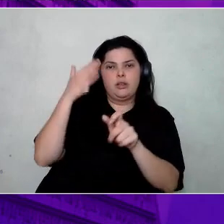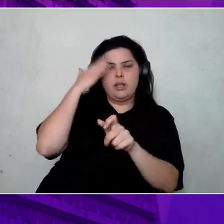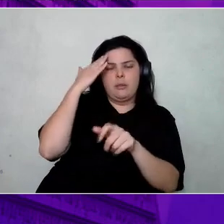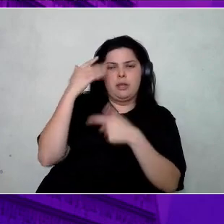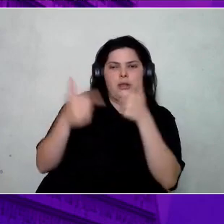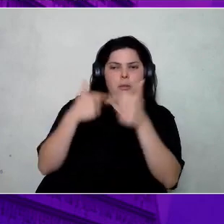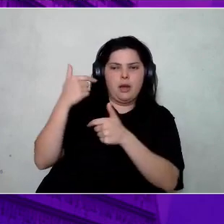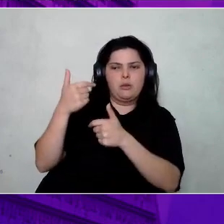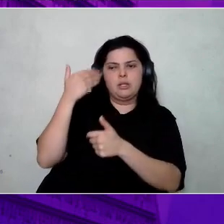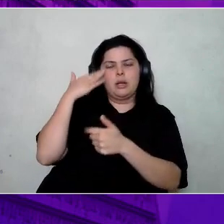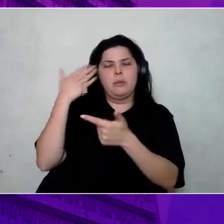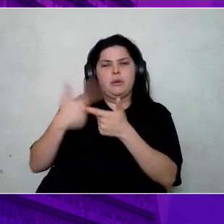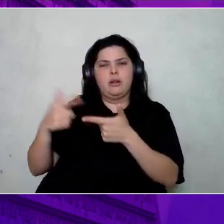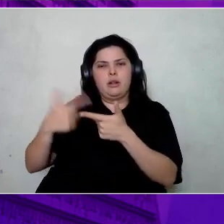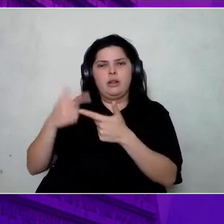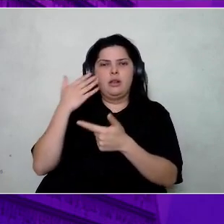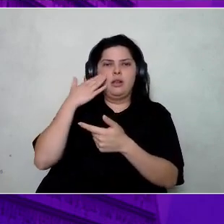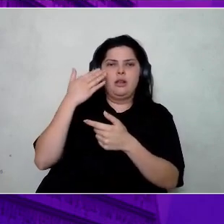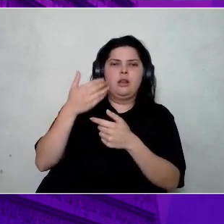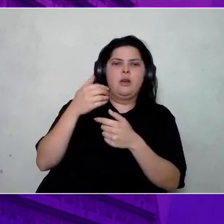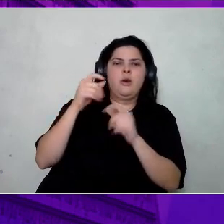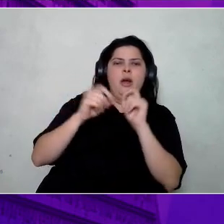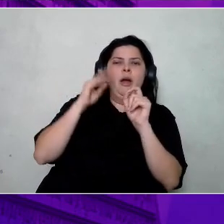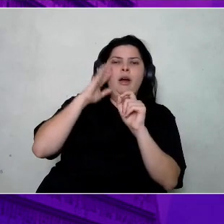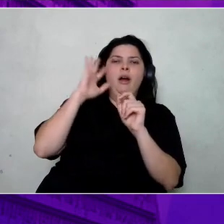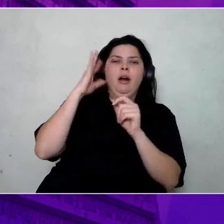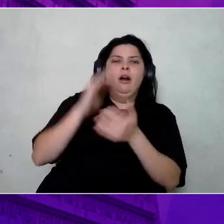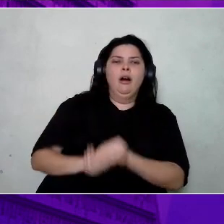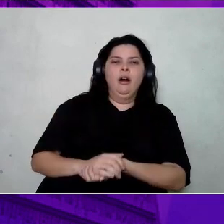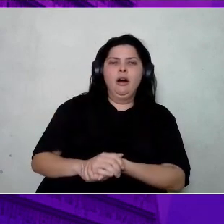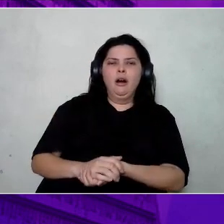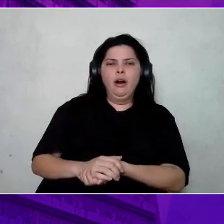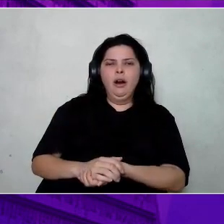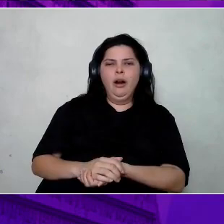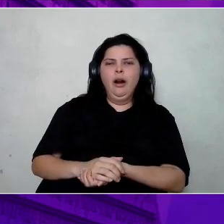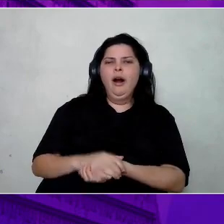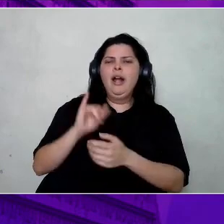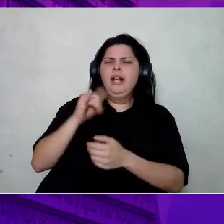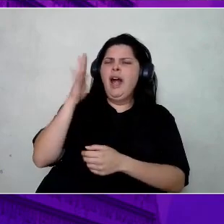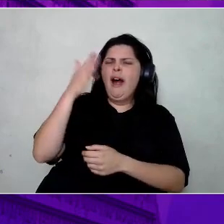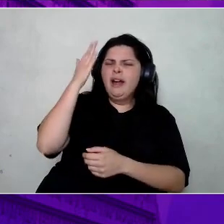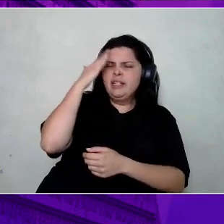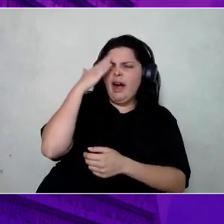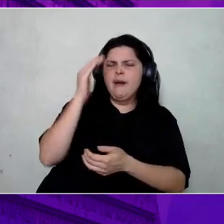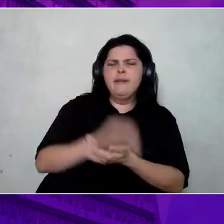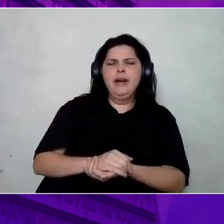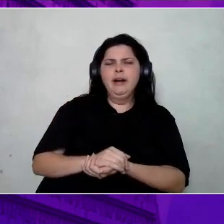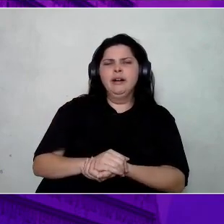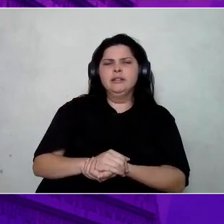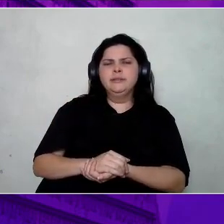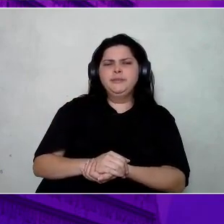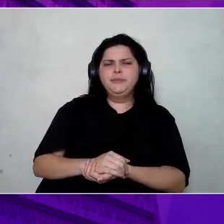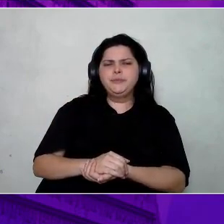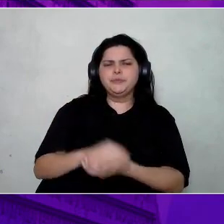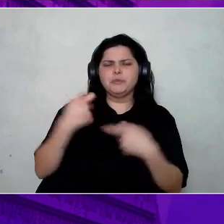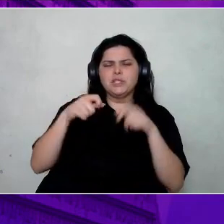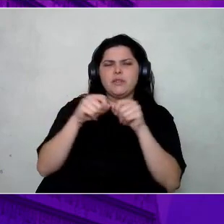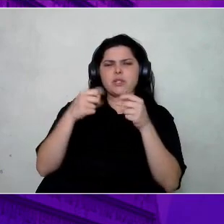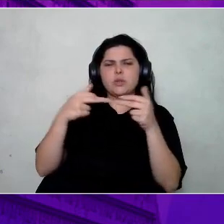problemas, elas já priorizam. Se você já sabe, né, que tem que fazer isso, por que que não